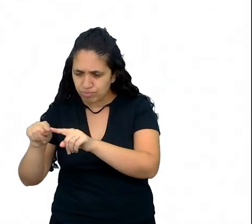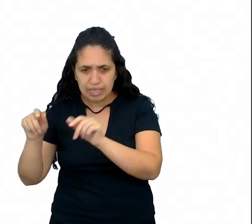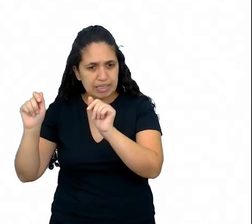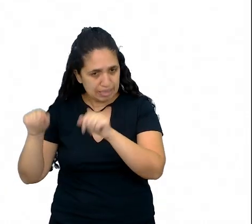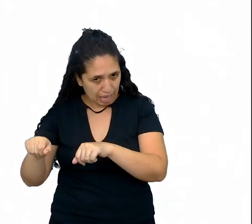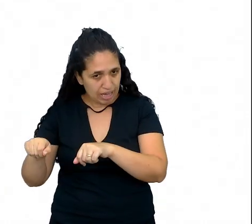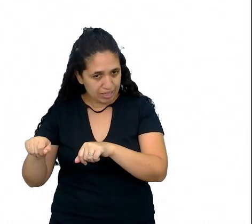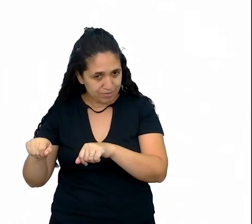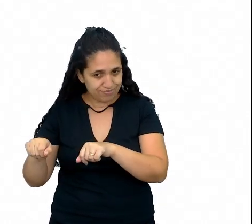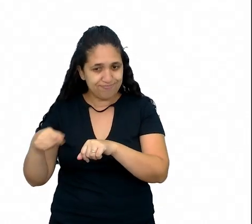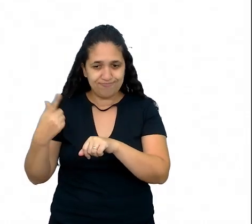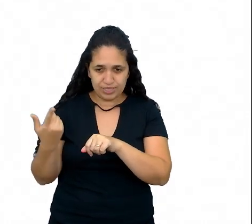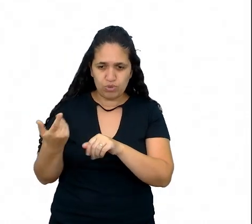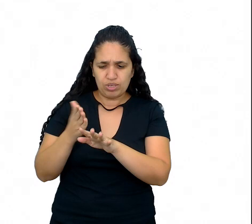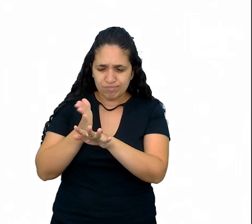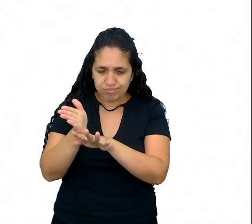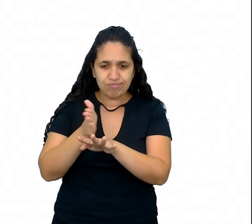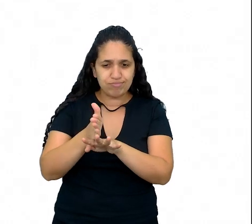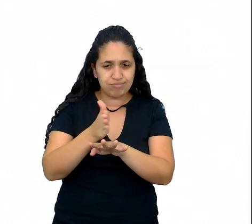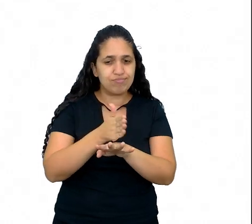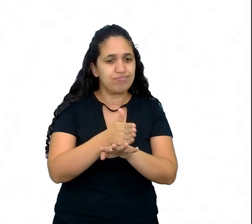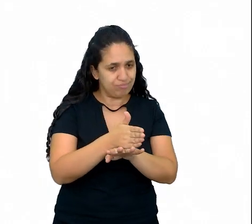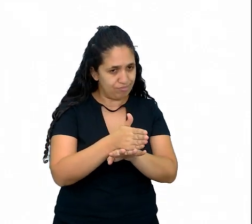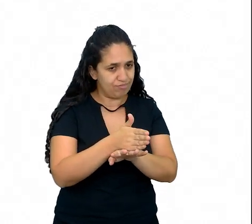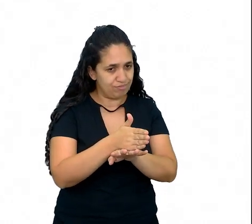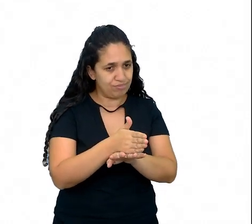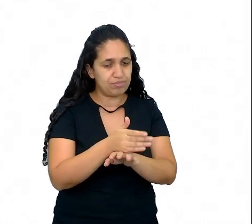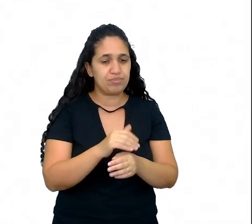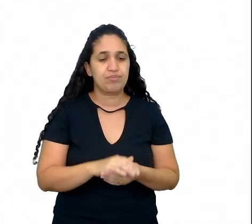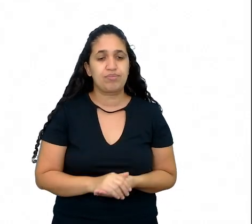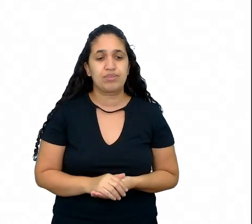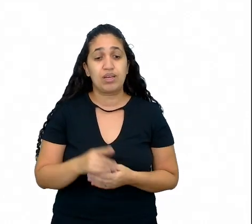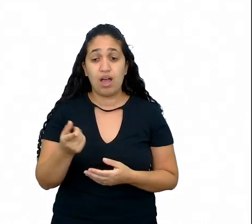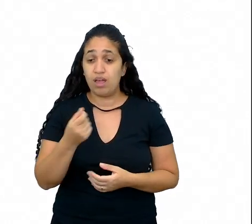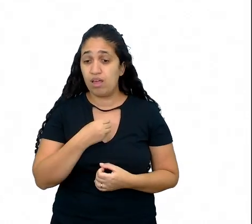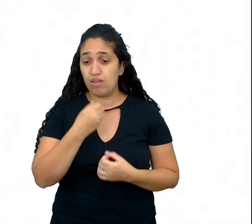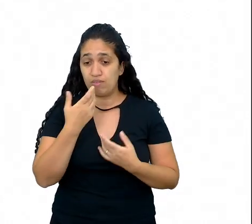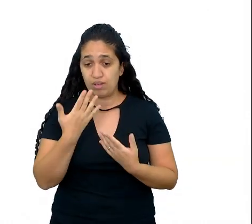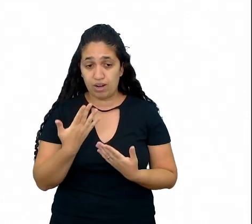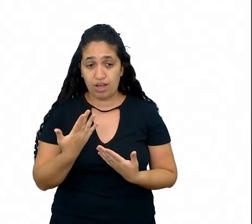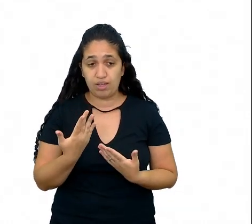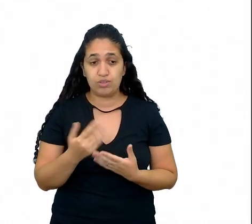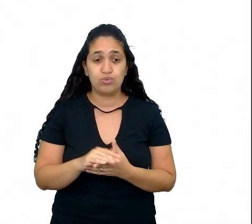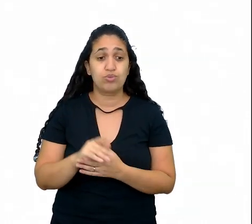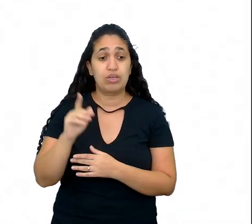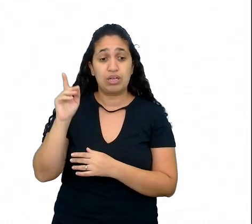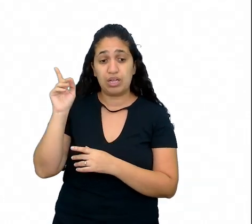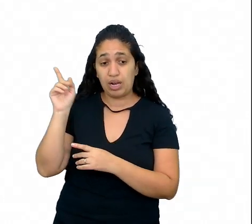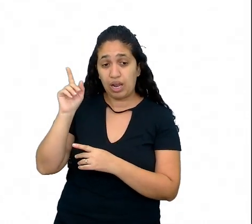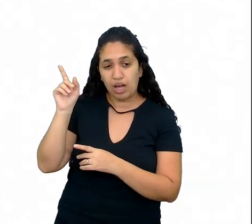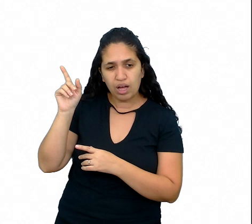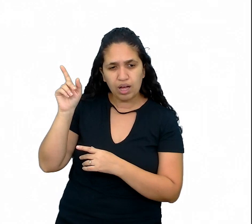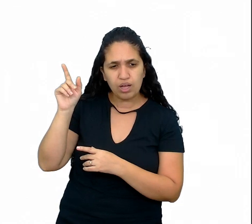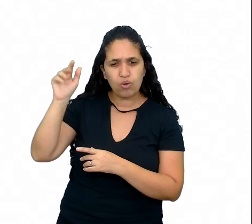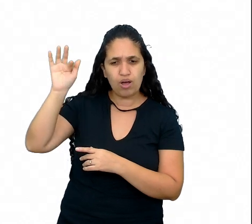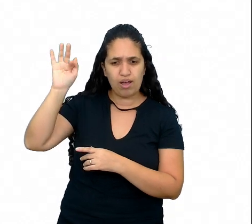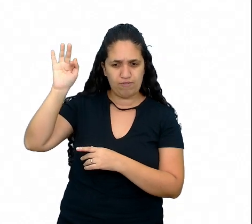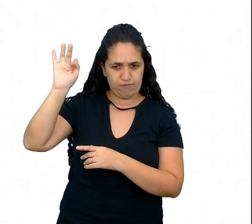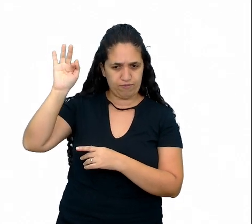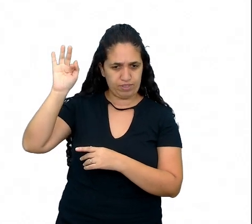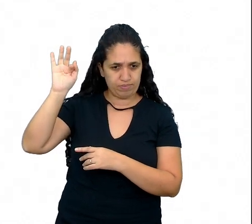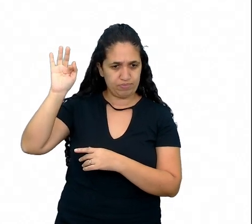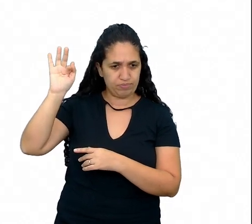dando esses indícios aí, tá? E aí é falado, né, lá no item F,